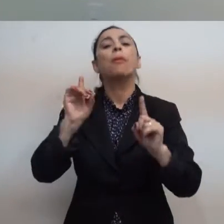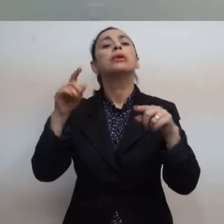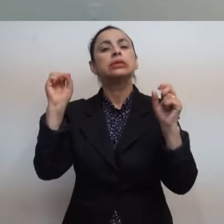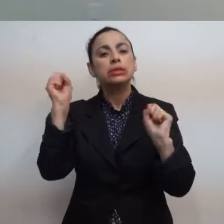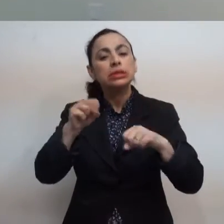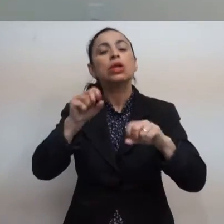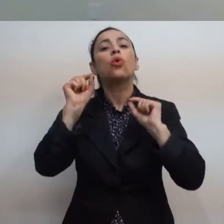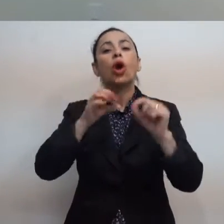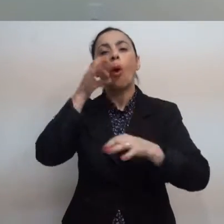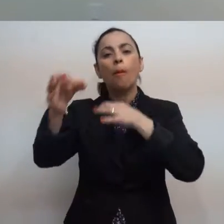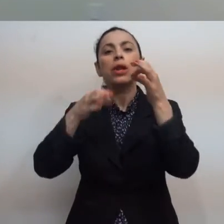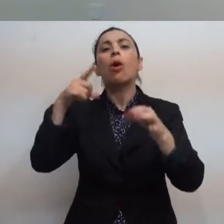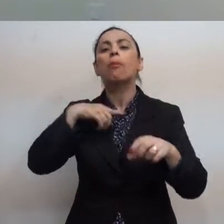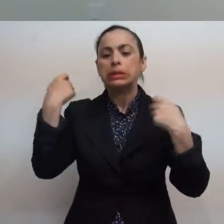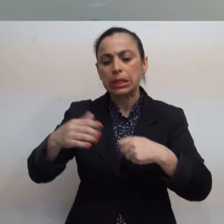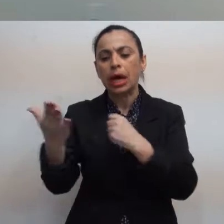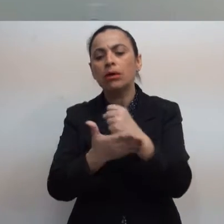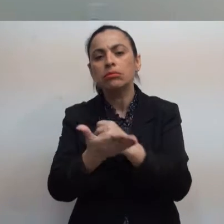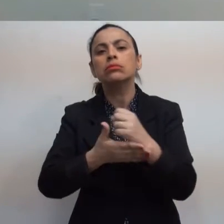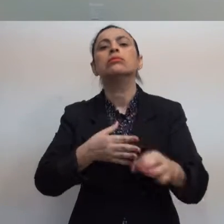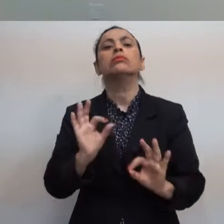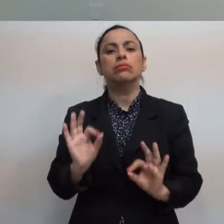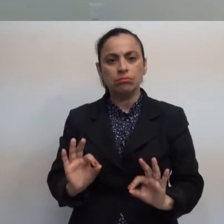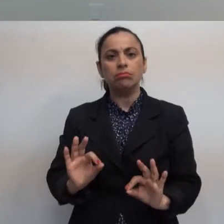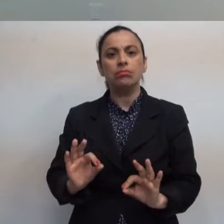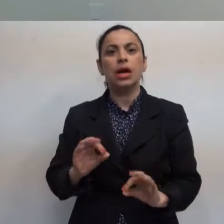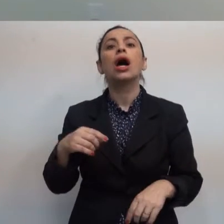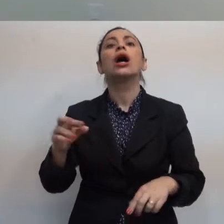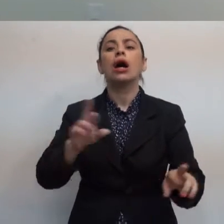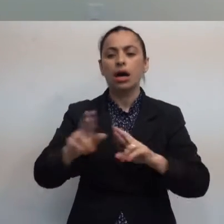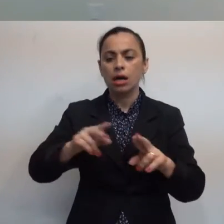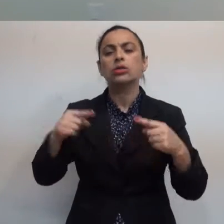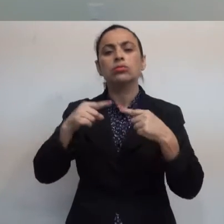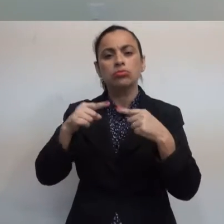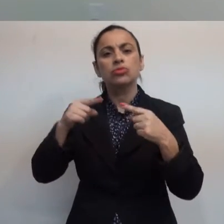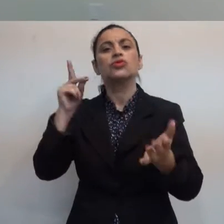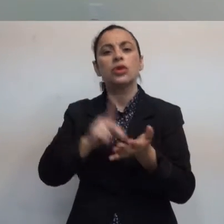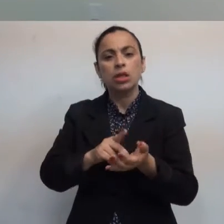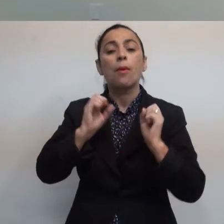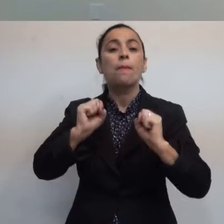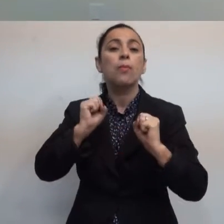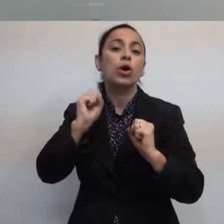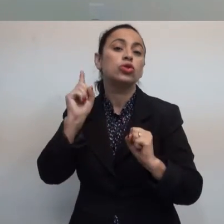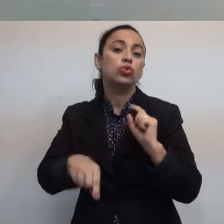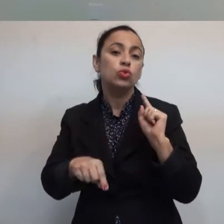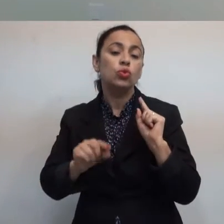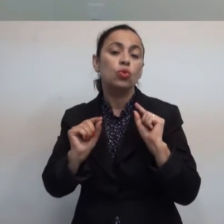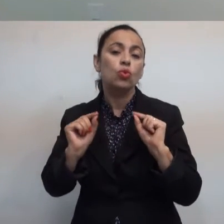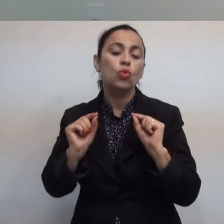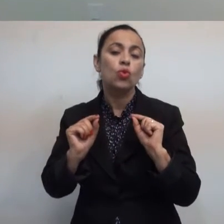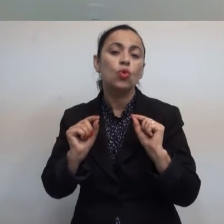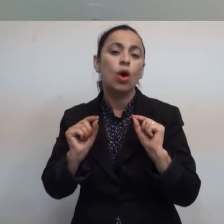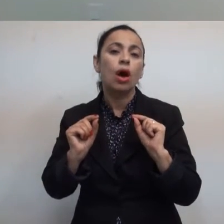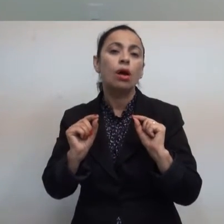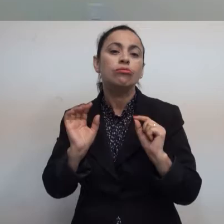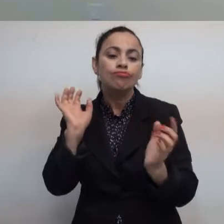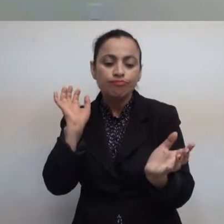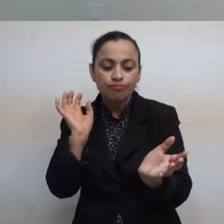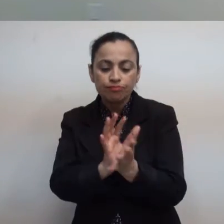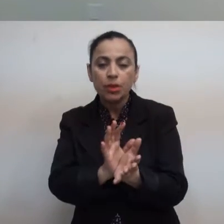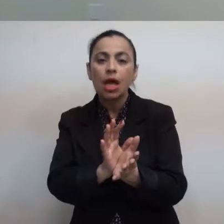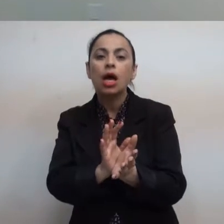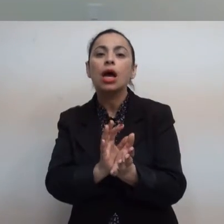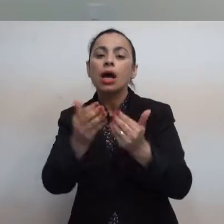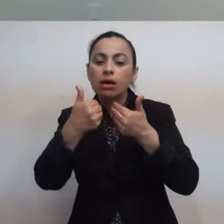opiniões, mas sim opiniões embasadas, relacionadas e que de verdade possam ser